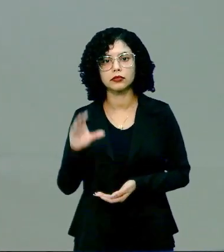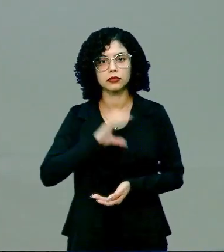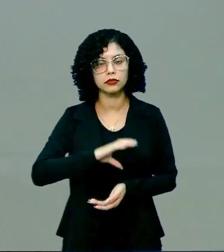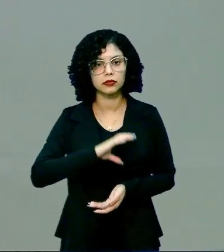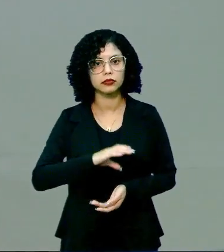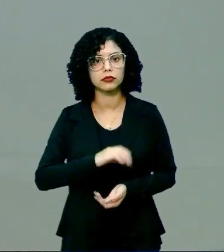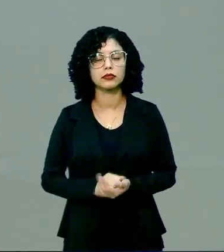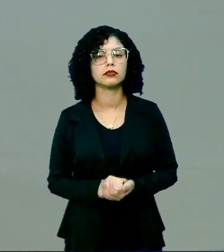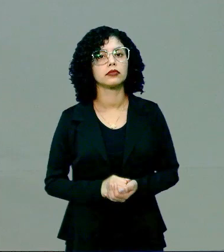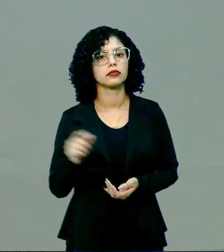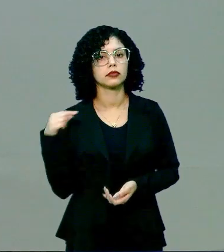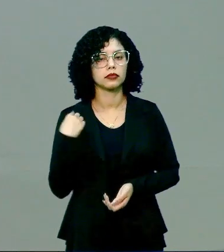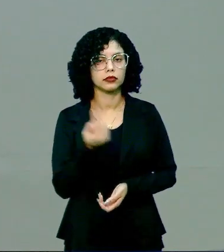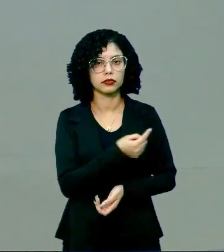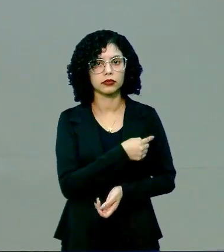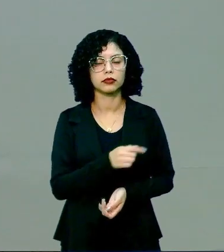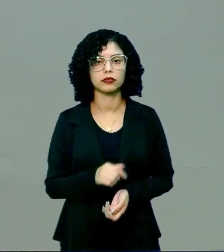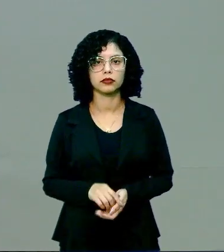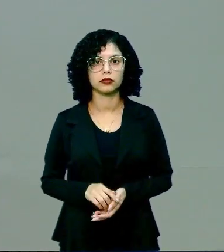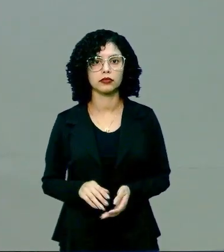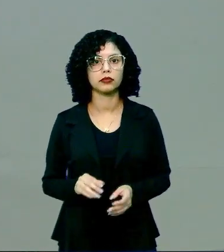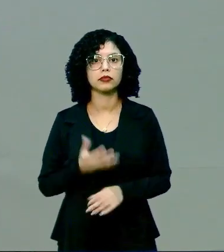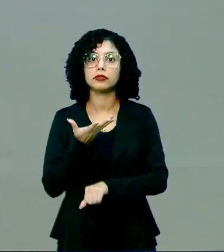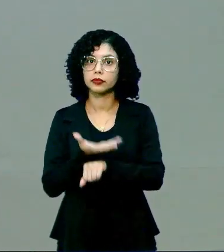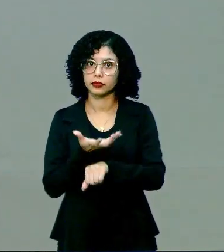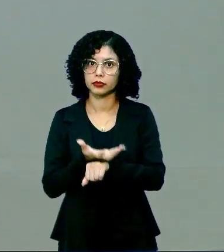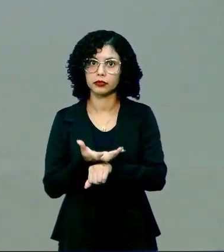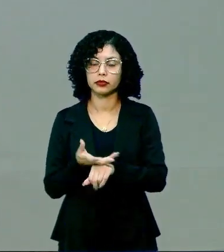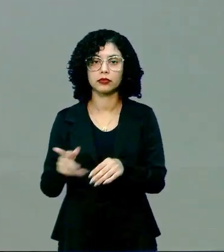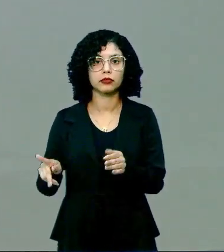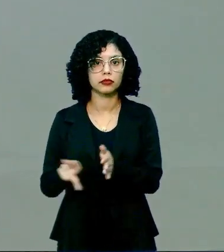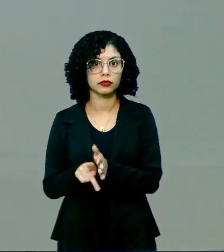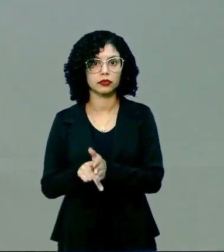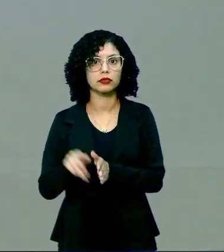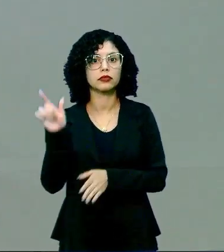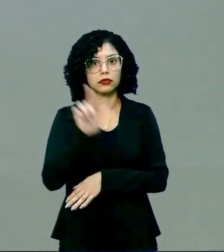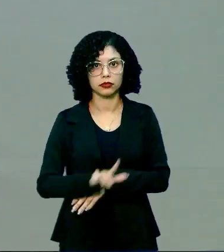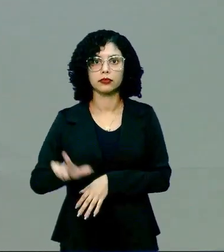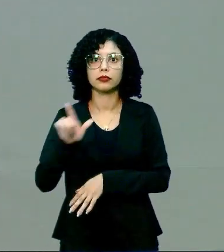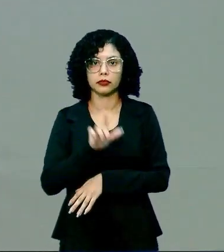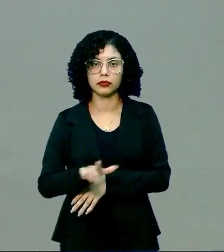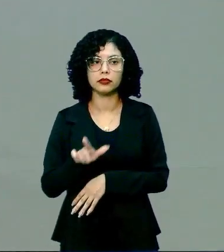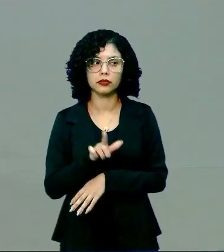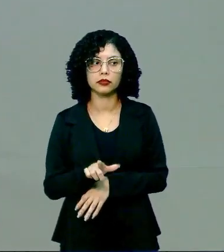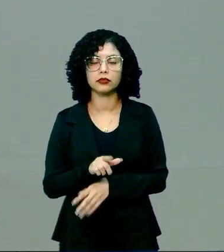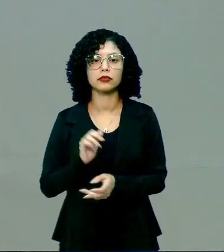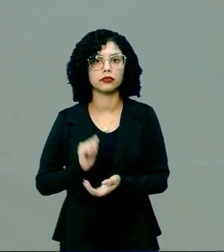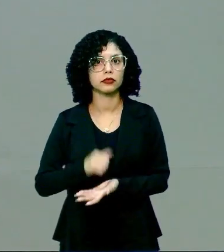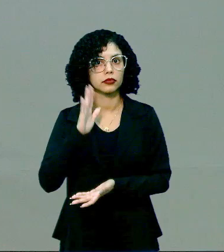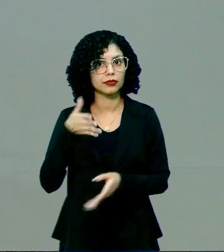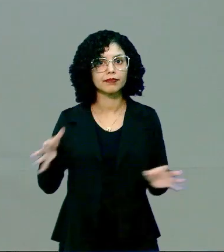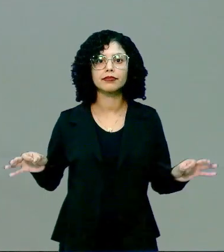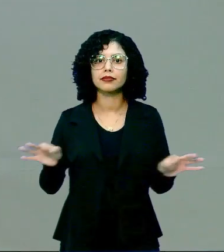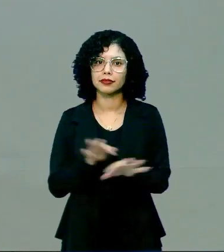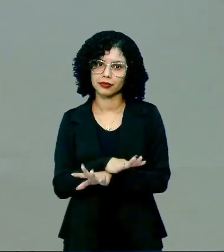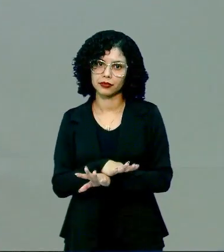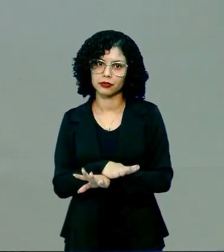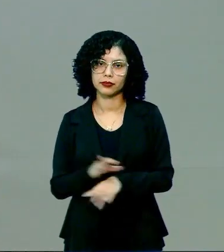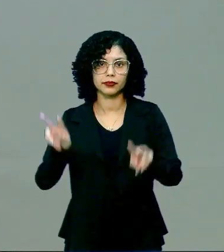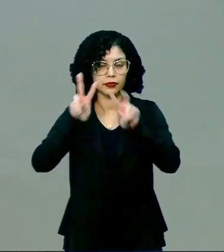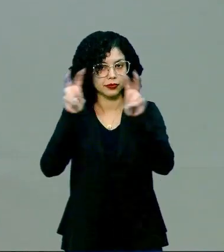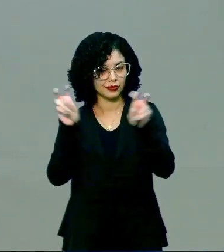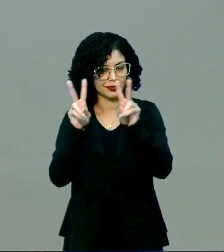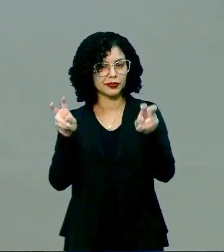língua portuguesa, em que a gente tem disciplinas específicas de literatura. Então, essas obras elas acabam por